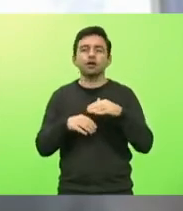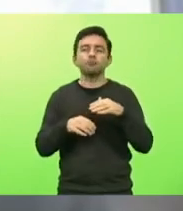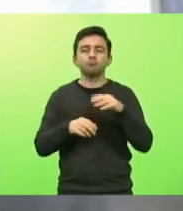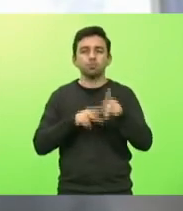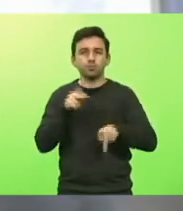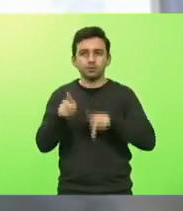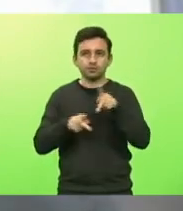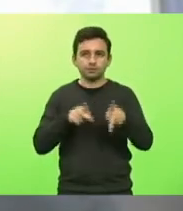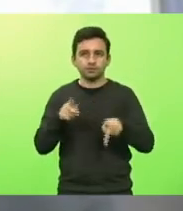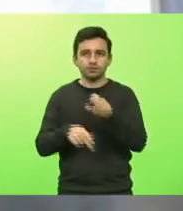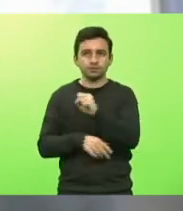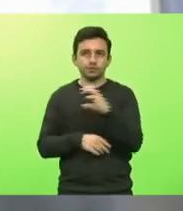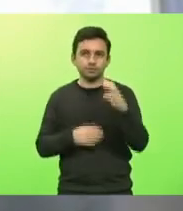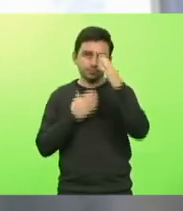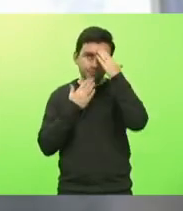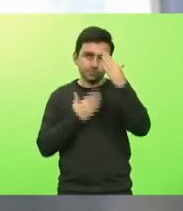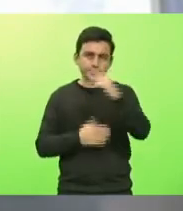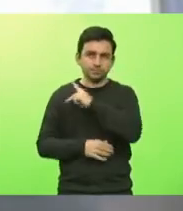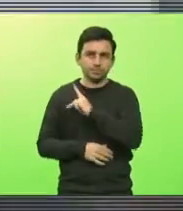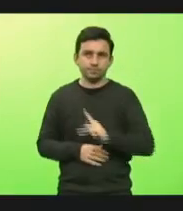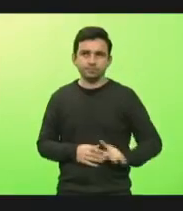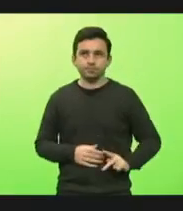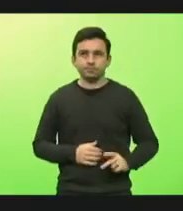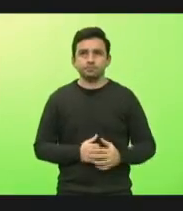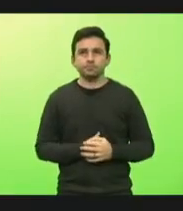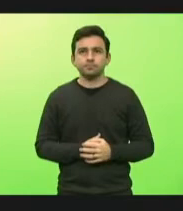catarinense. Obrigado, senhor presidente.